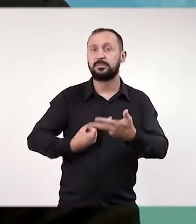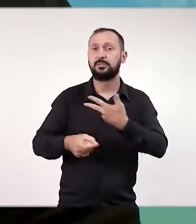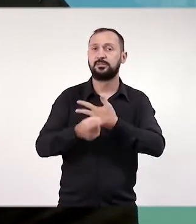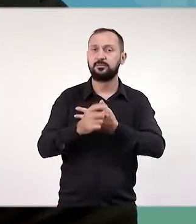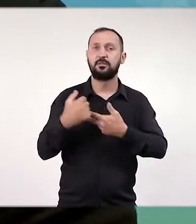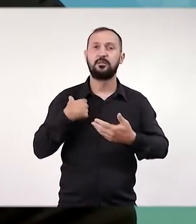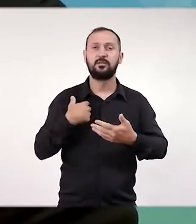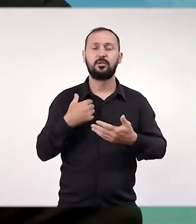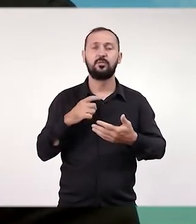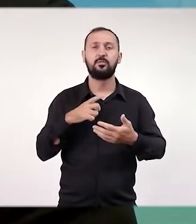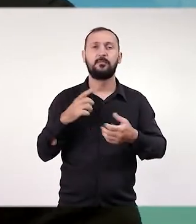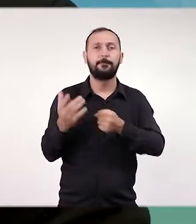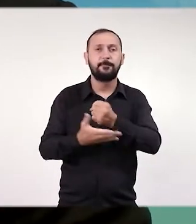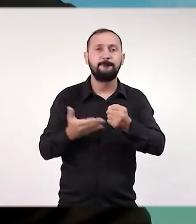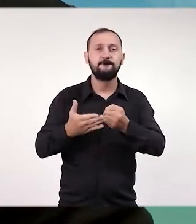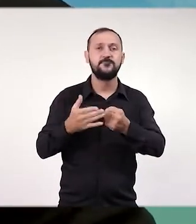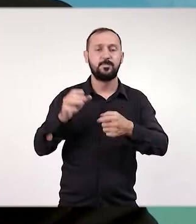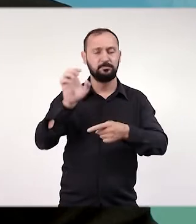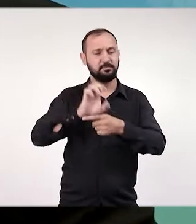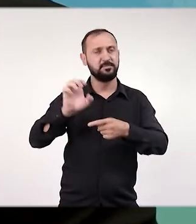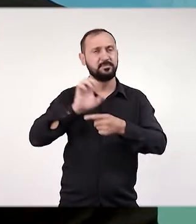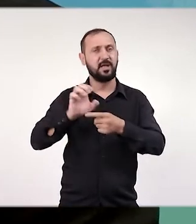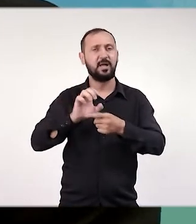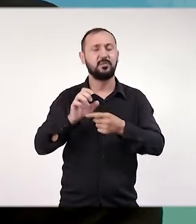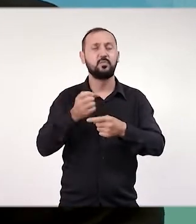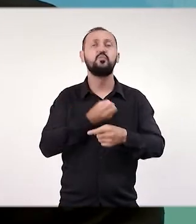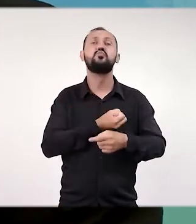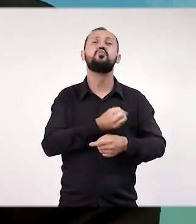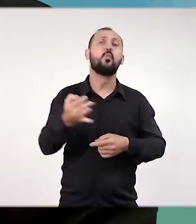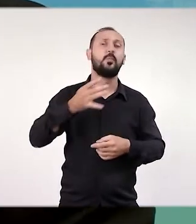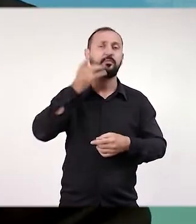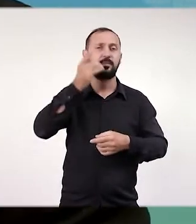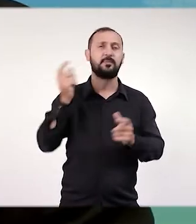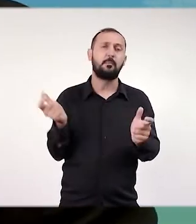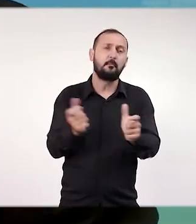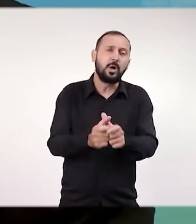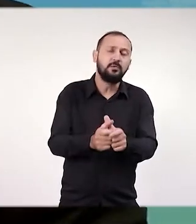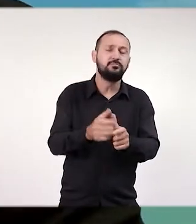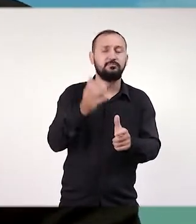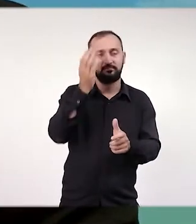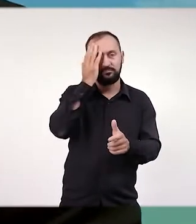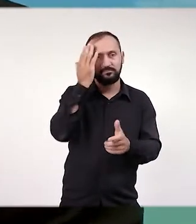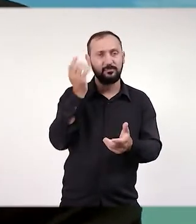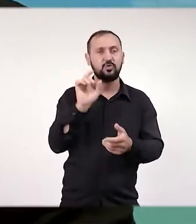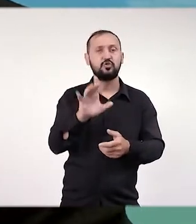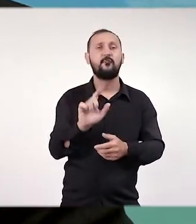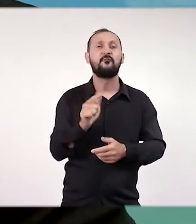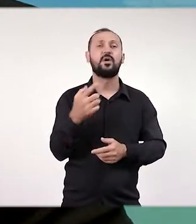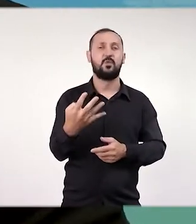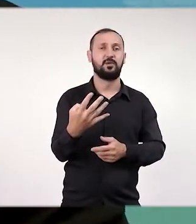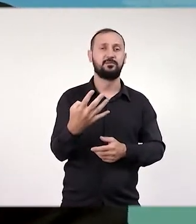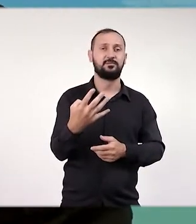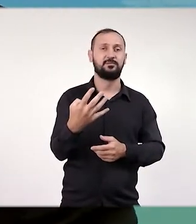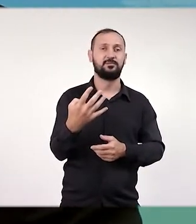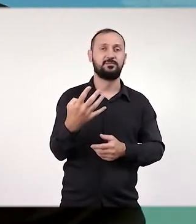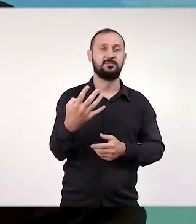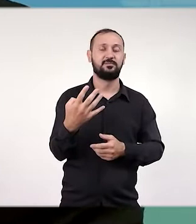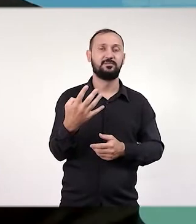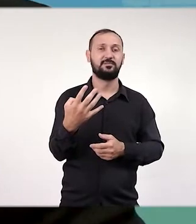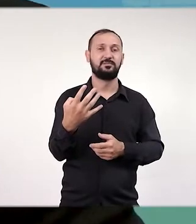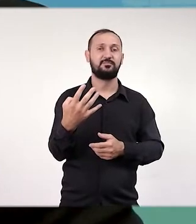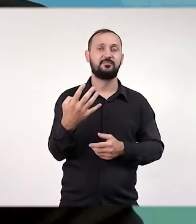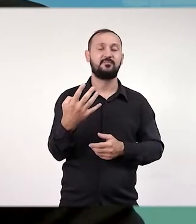diretoria. E eu, fazendo base de um estado que em quantitativo de parlamentares é bem reduzido, nós somos só 24